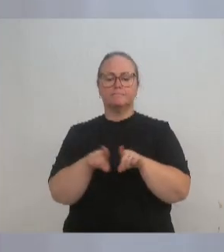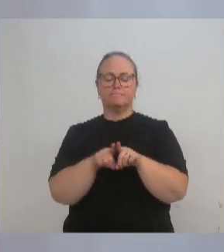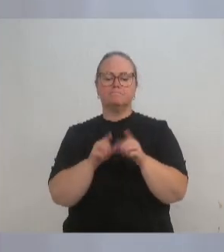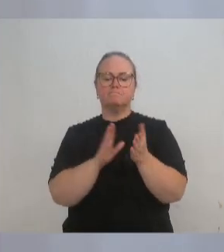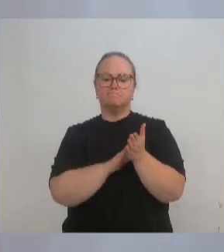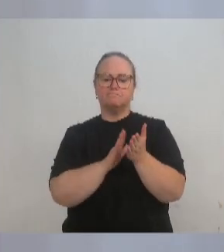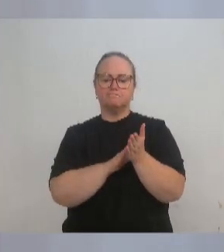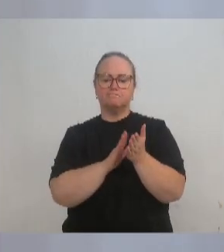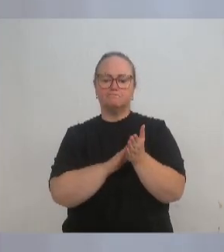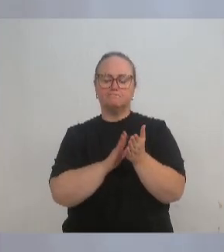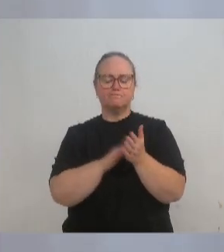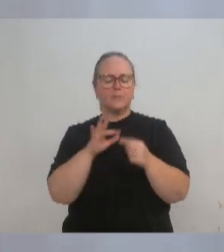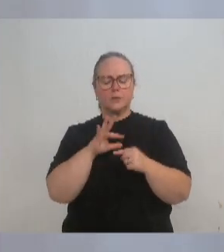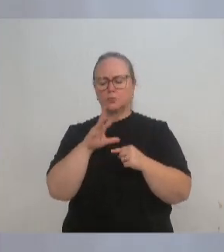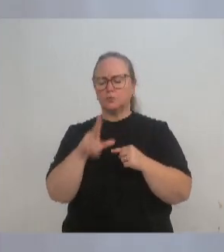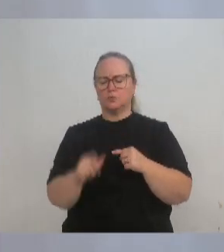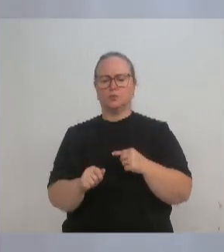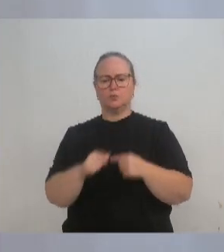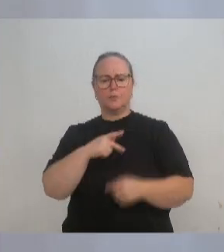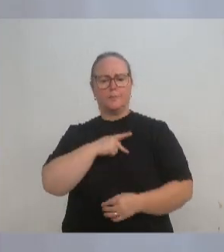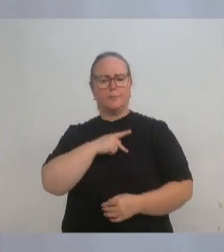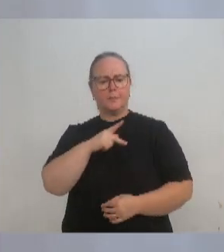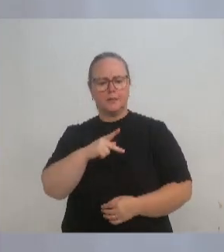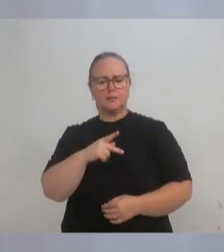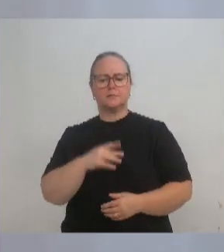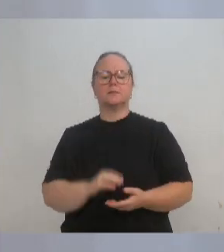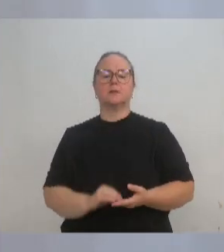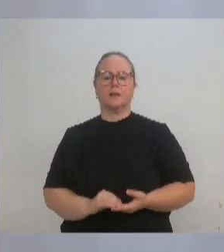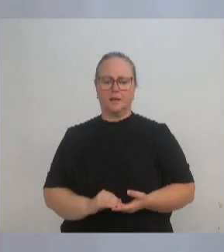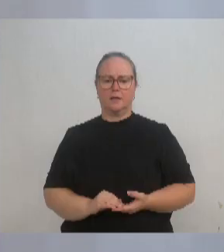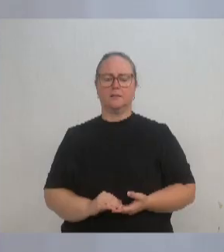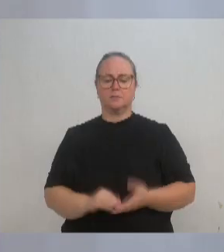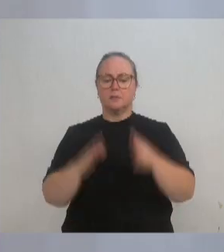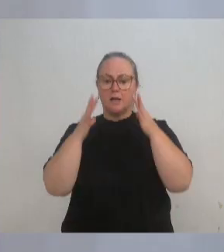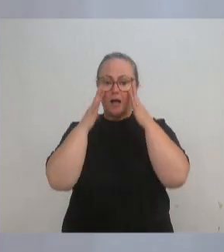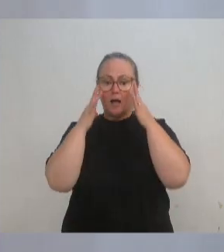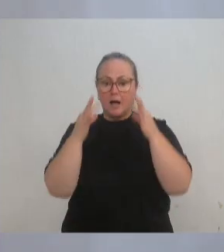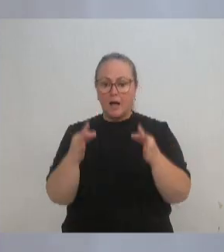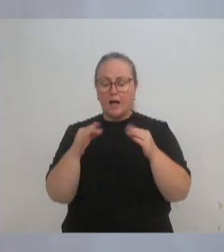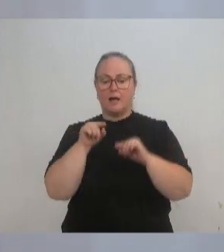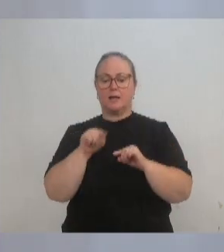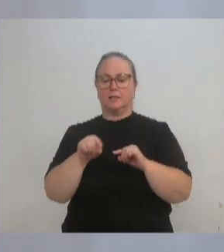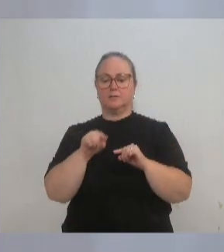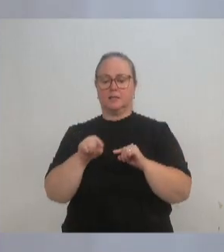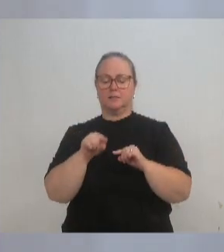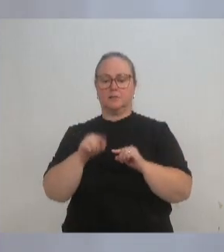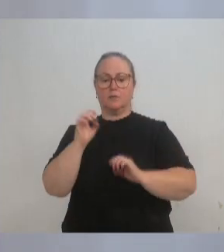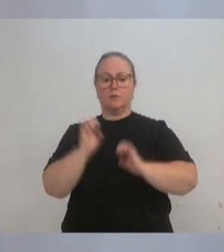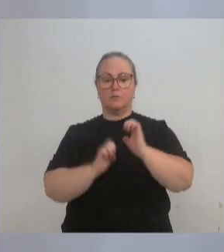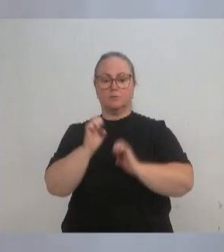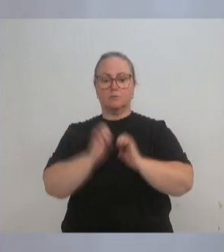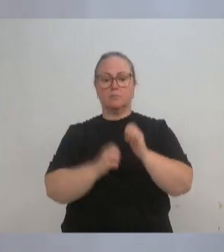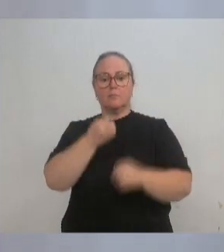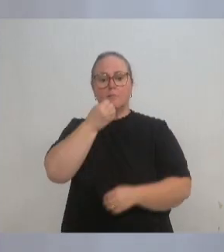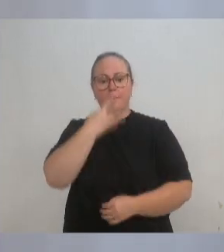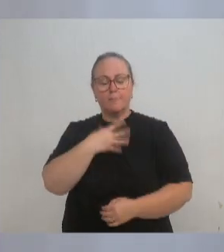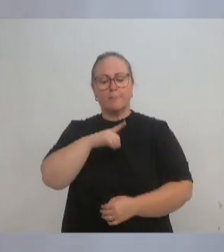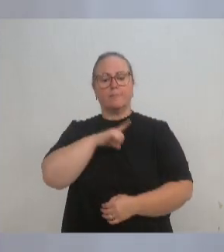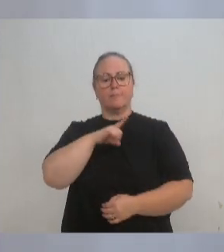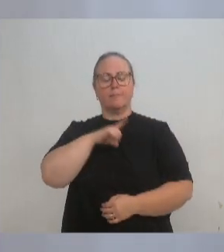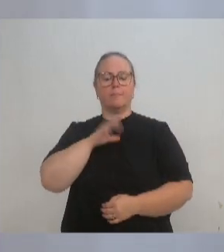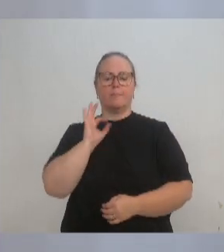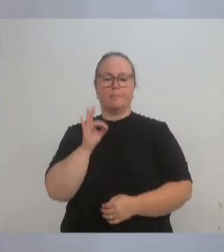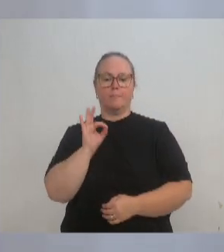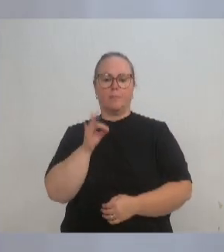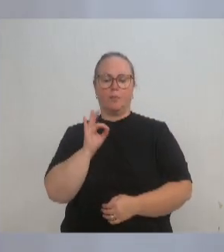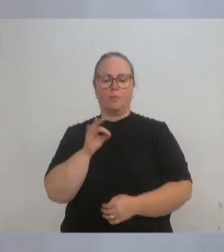comissão, presidente da comissão, que atendeu o nosso pedido. Tem empresas boas na cidade de Blumenau que estão